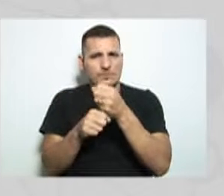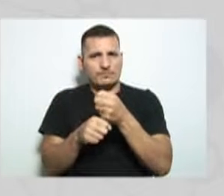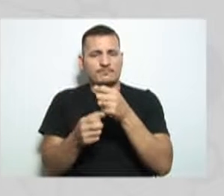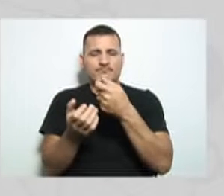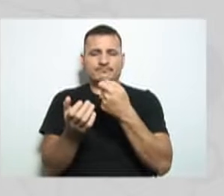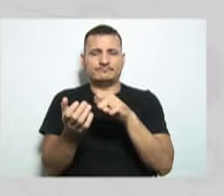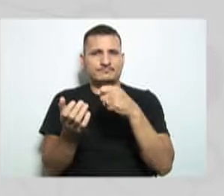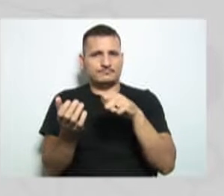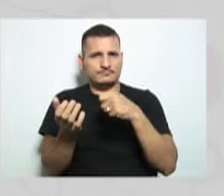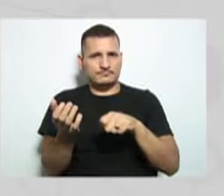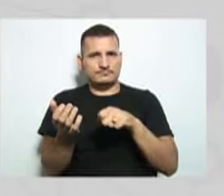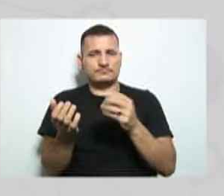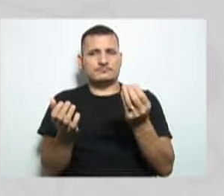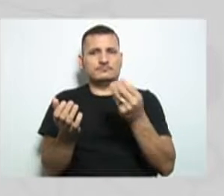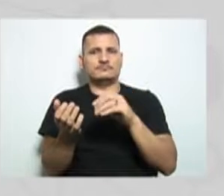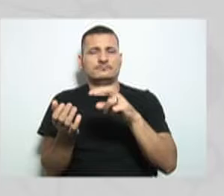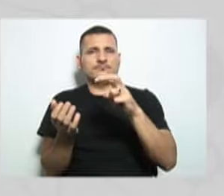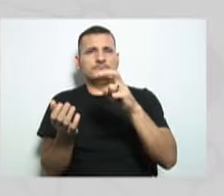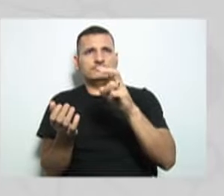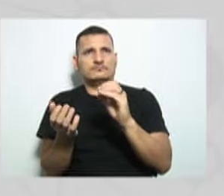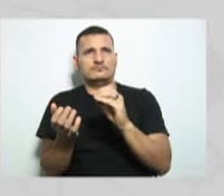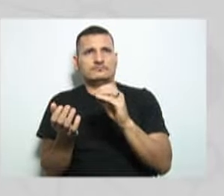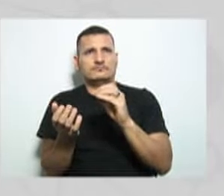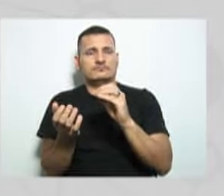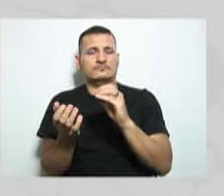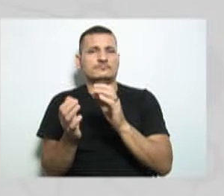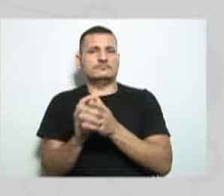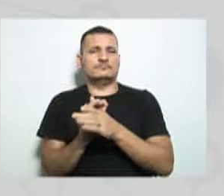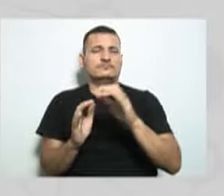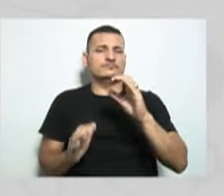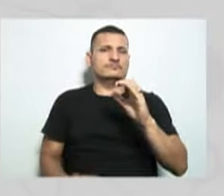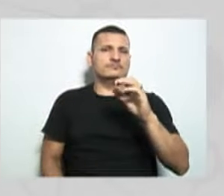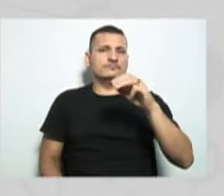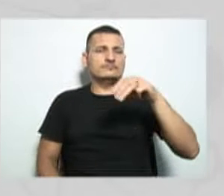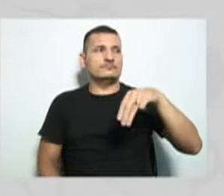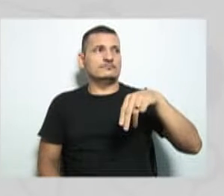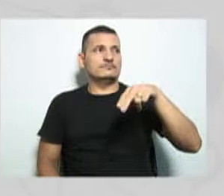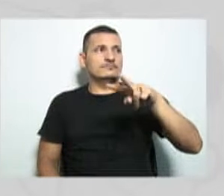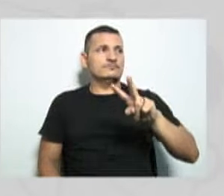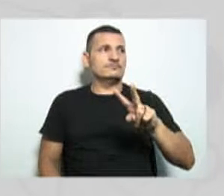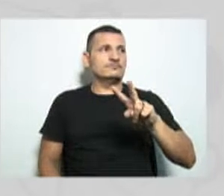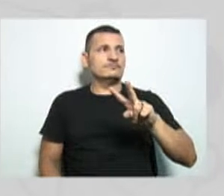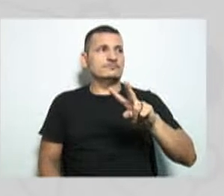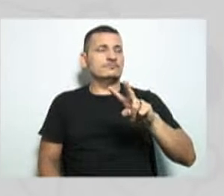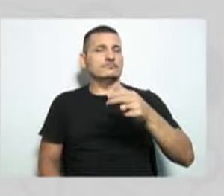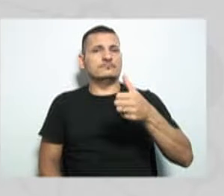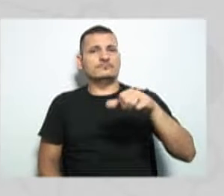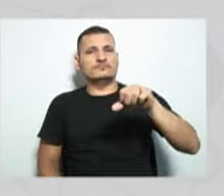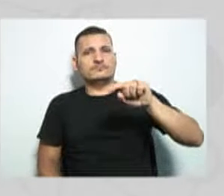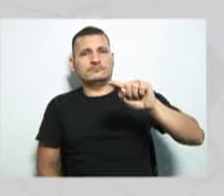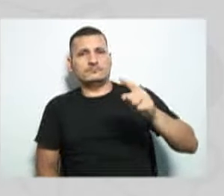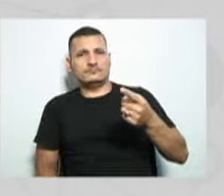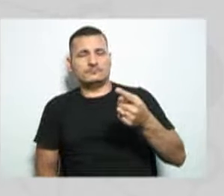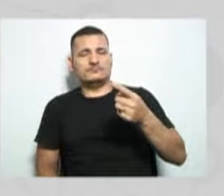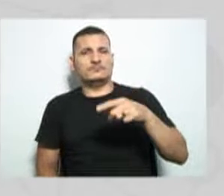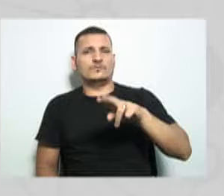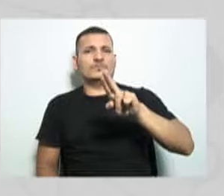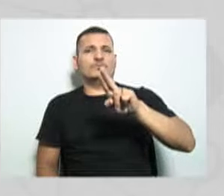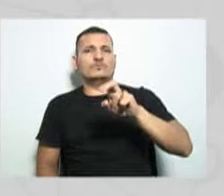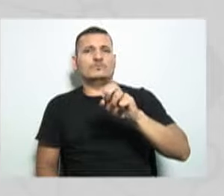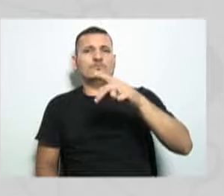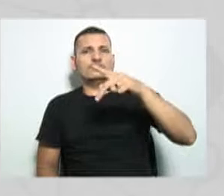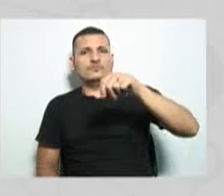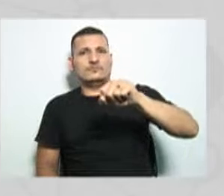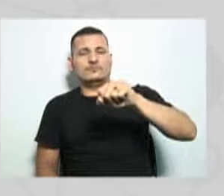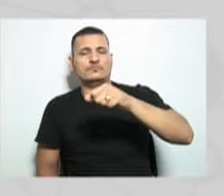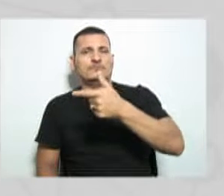os 50. Olhem a diferença do meu CMV do Pepsi, que deu 19 mil, no meu EPS agora deu